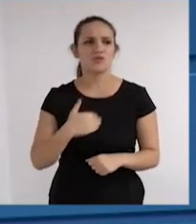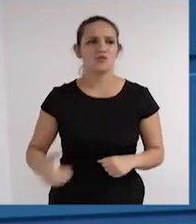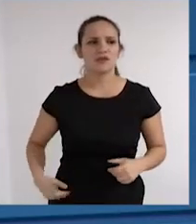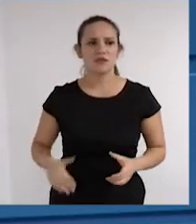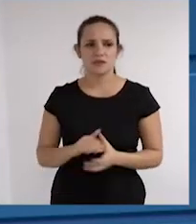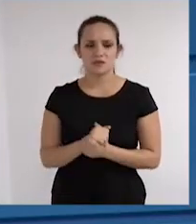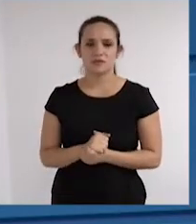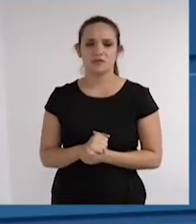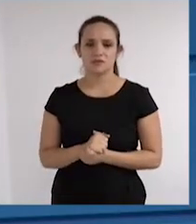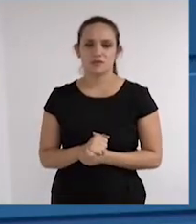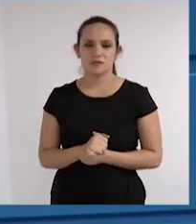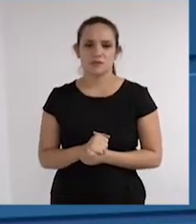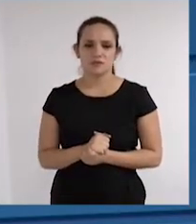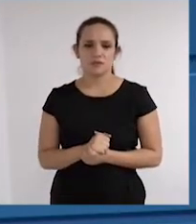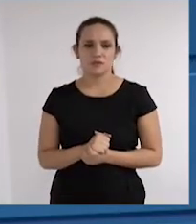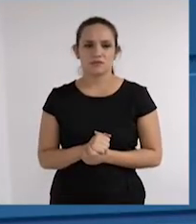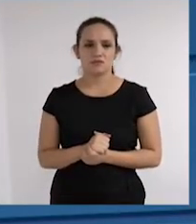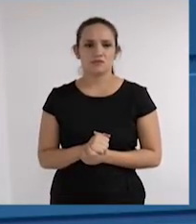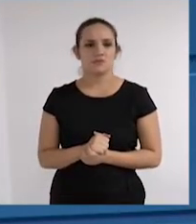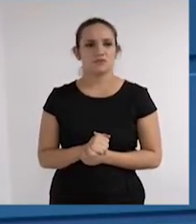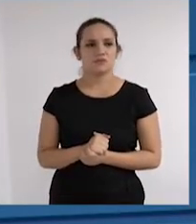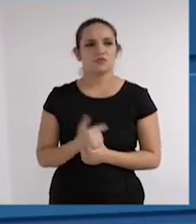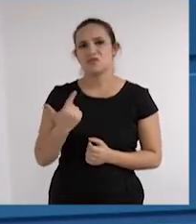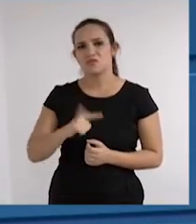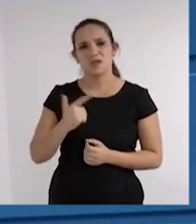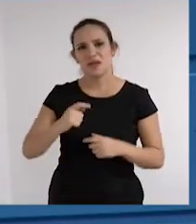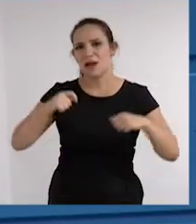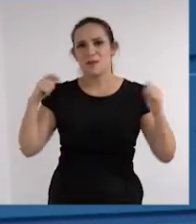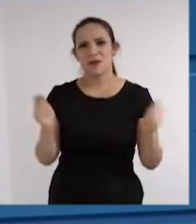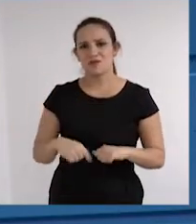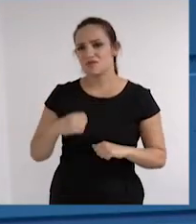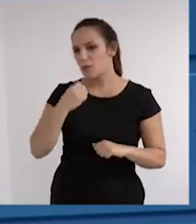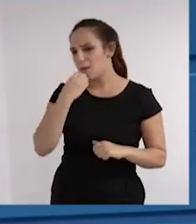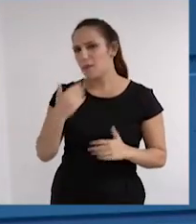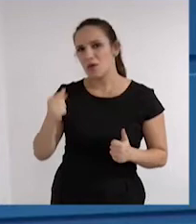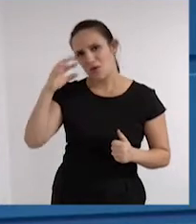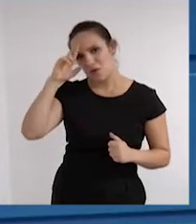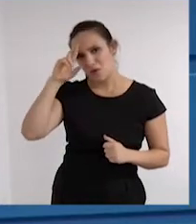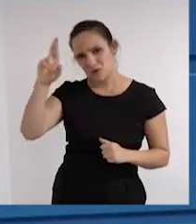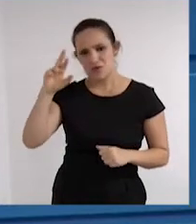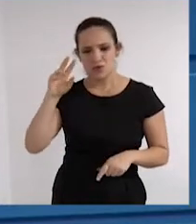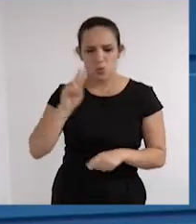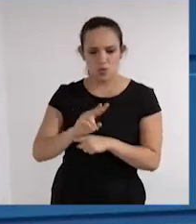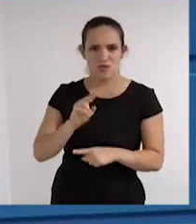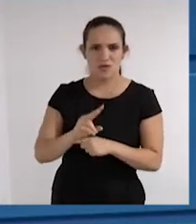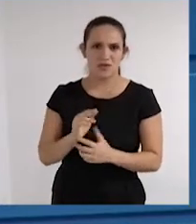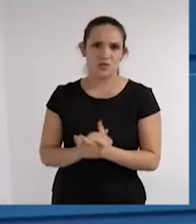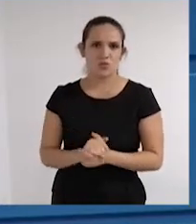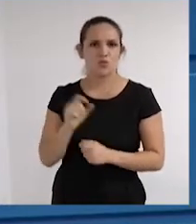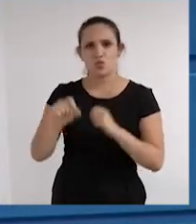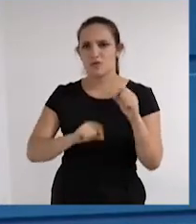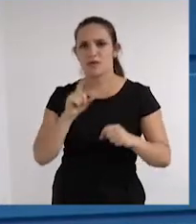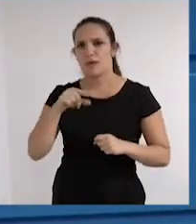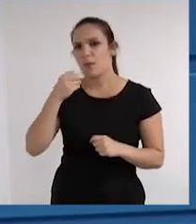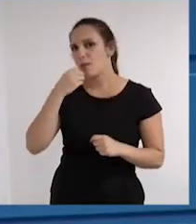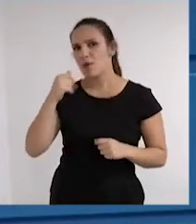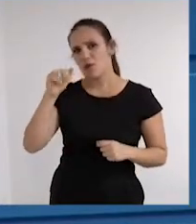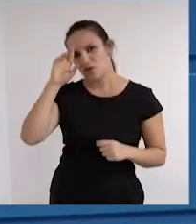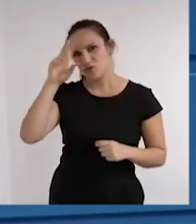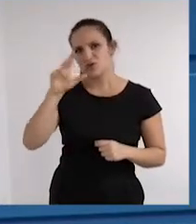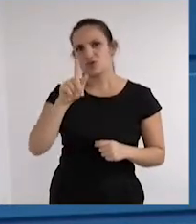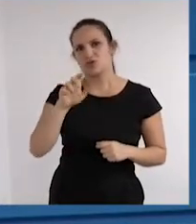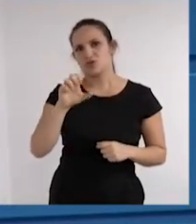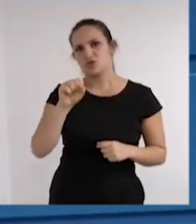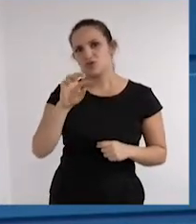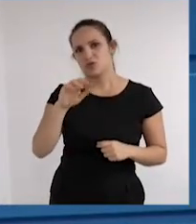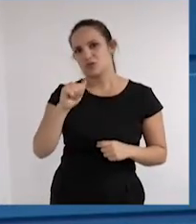tiveram a capacidade de fazer a boa gestão. Porque a boa gestão demonstra claramente, eu nunca vi ninguém contestar esses